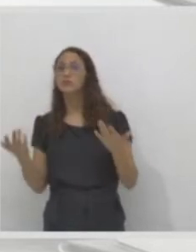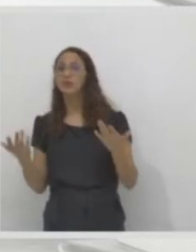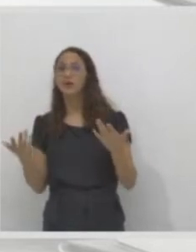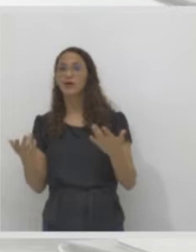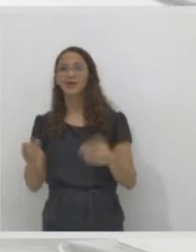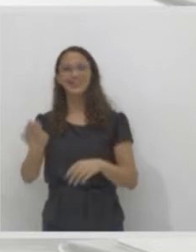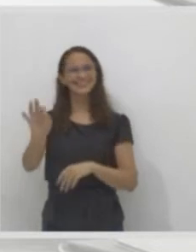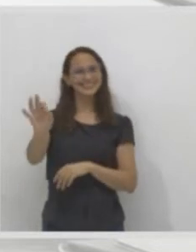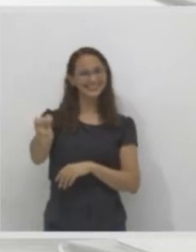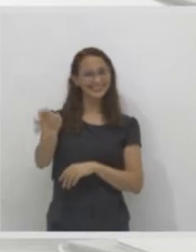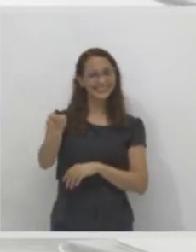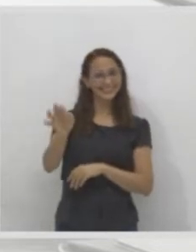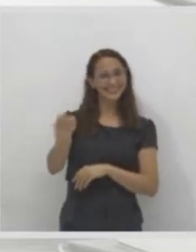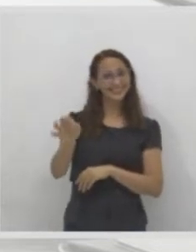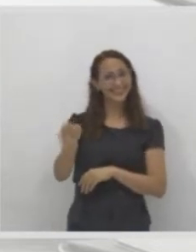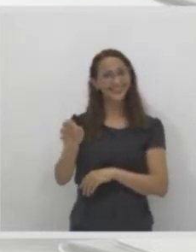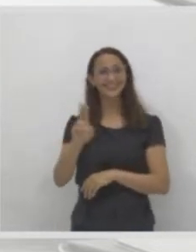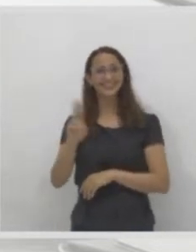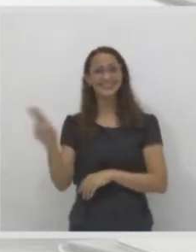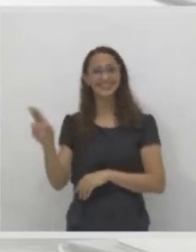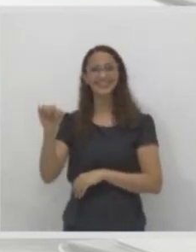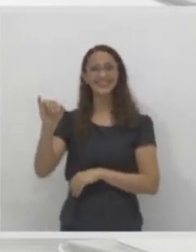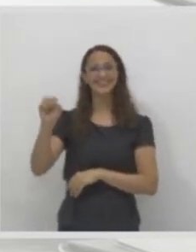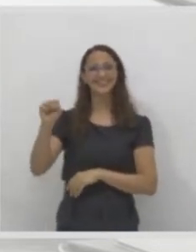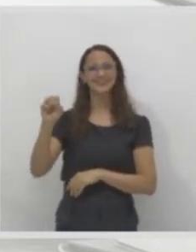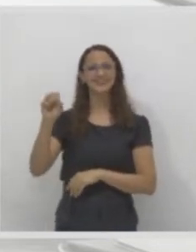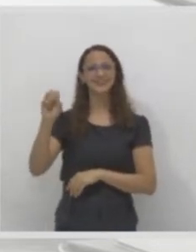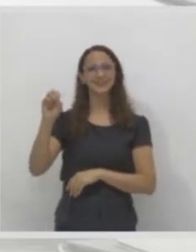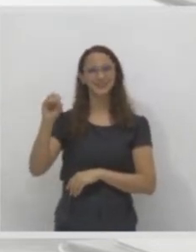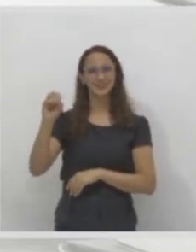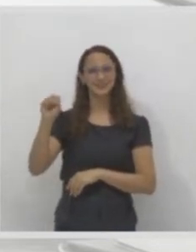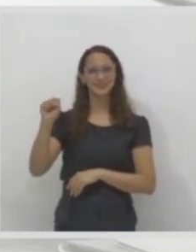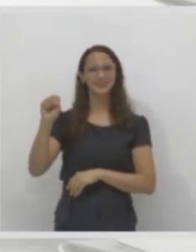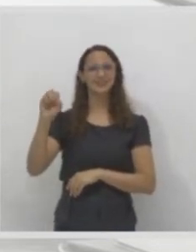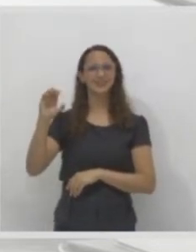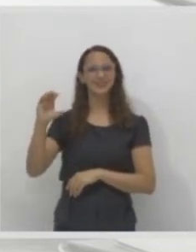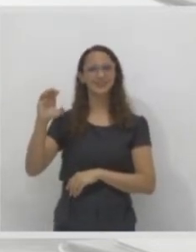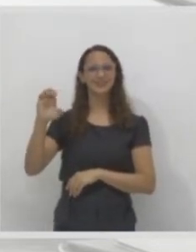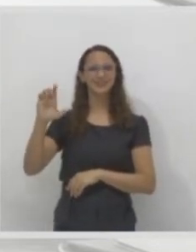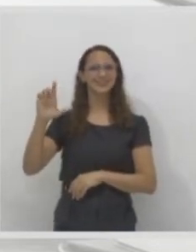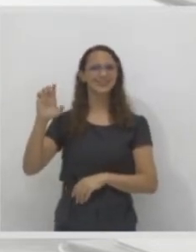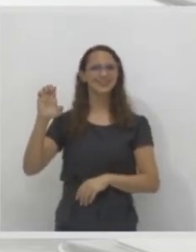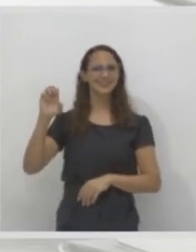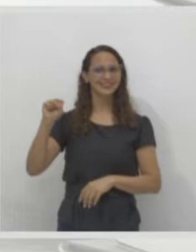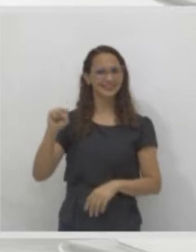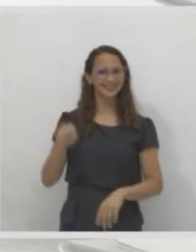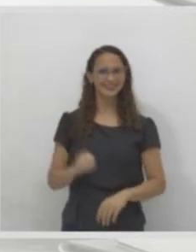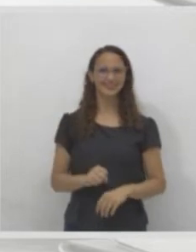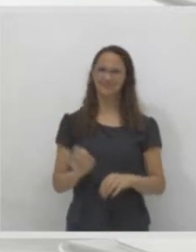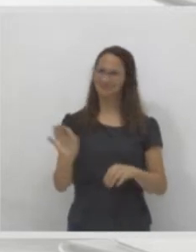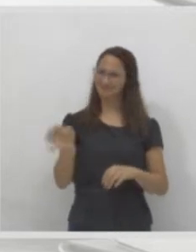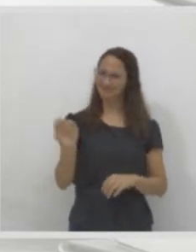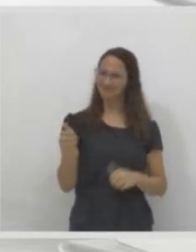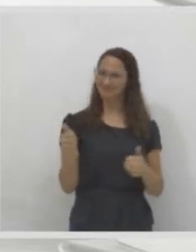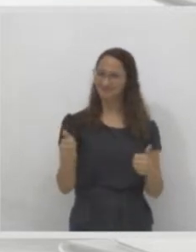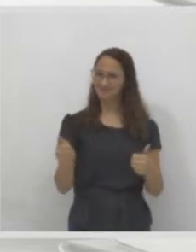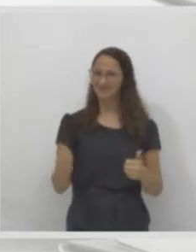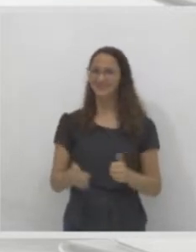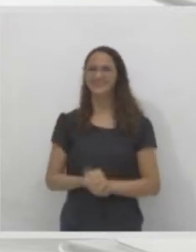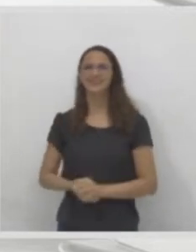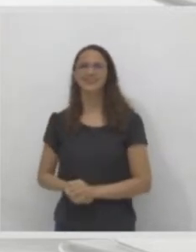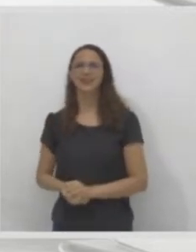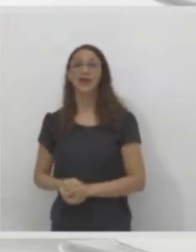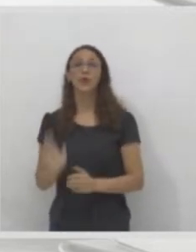Acertou quem disse que é o triângulo isósceles. Muito bem. E vamos para o próximo,